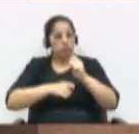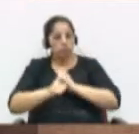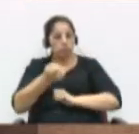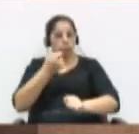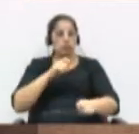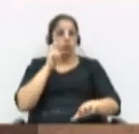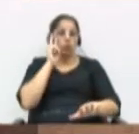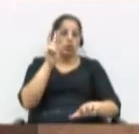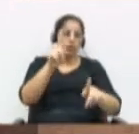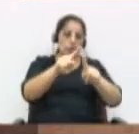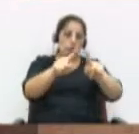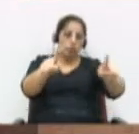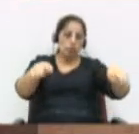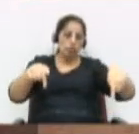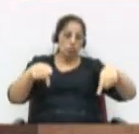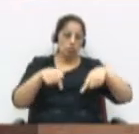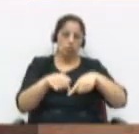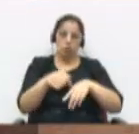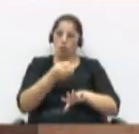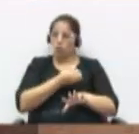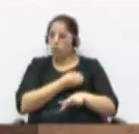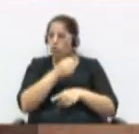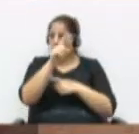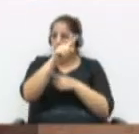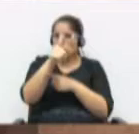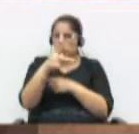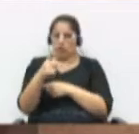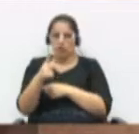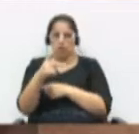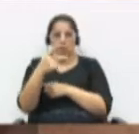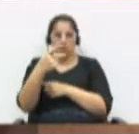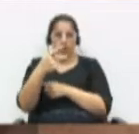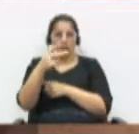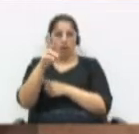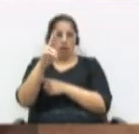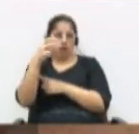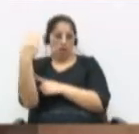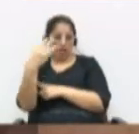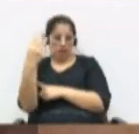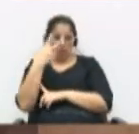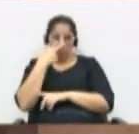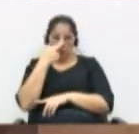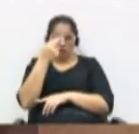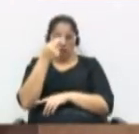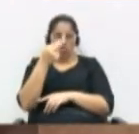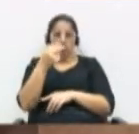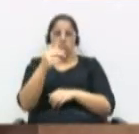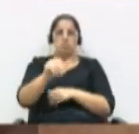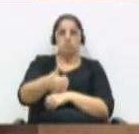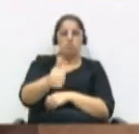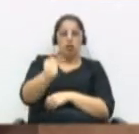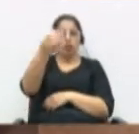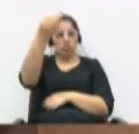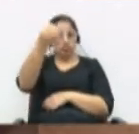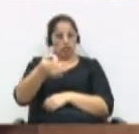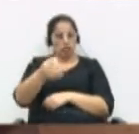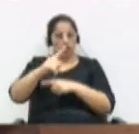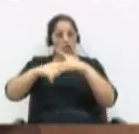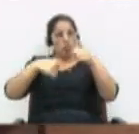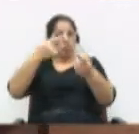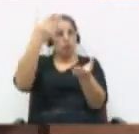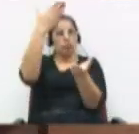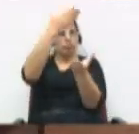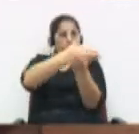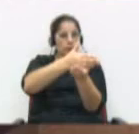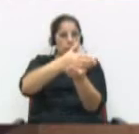é ZPR3, é isso? É isso o termo correto? E aí, A partir desse momento, eu mandei protocolar um